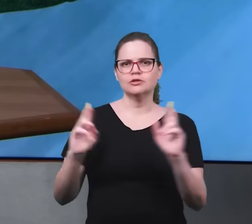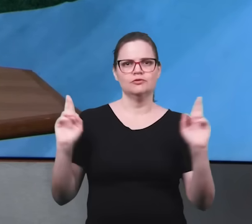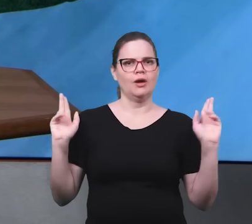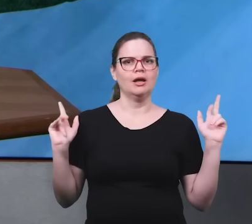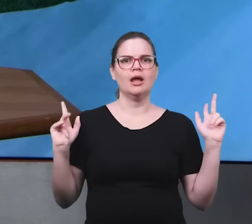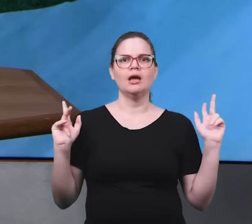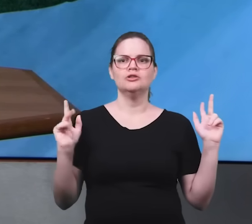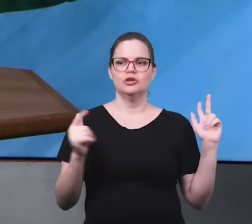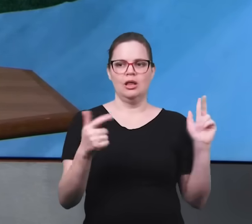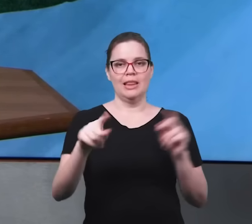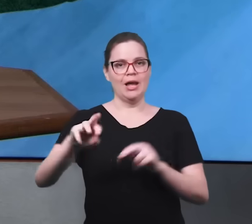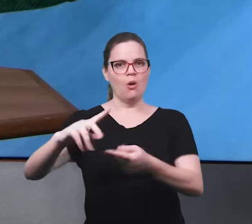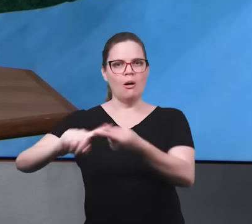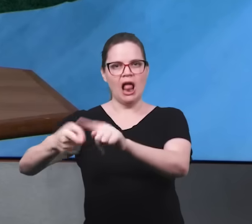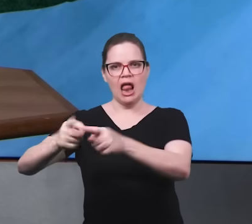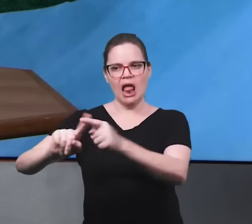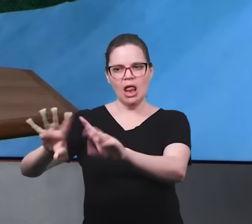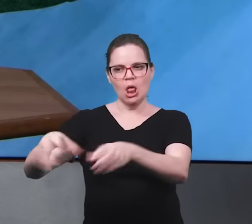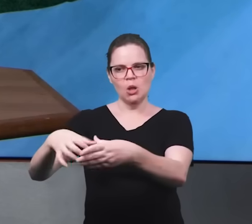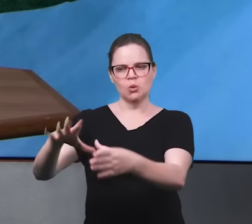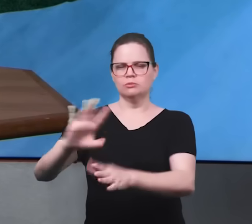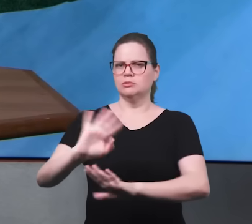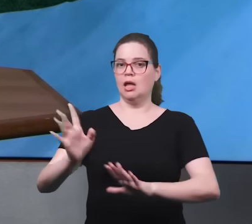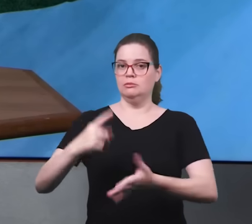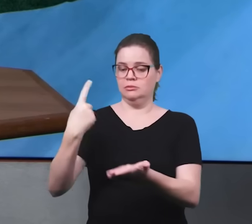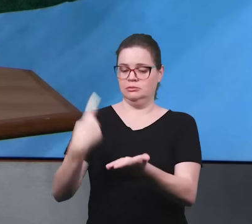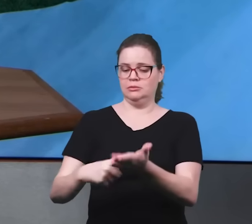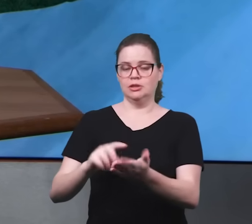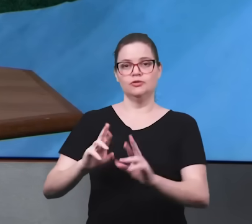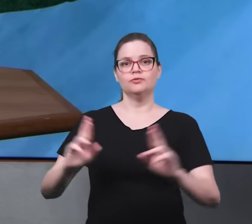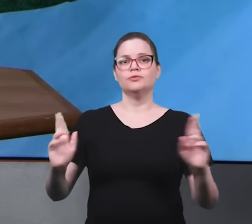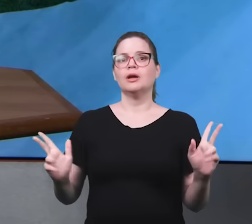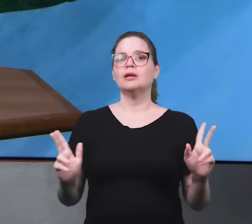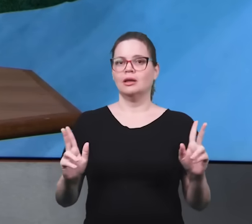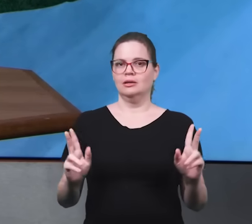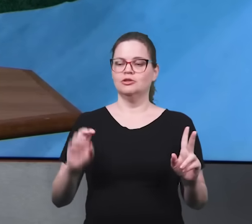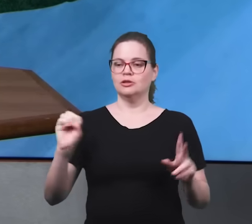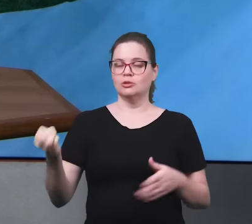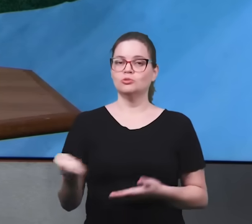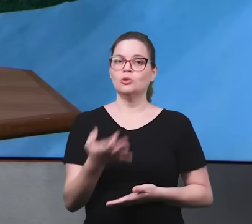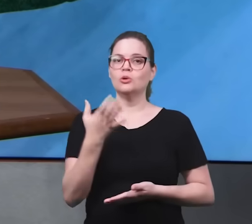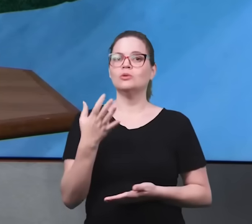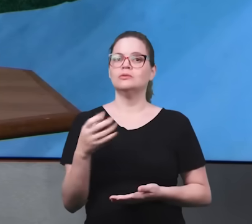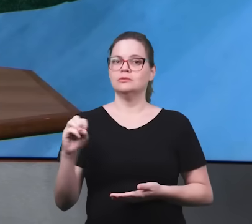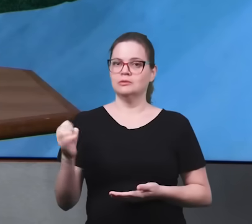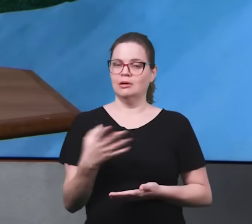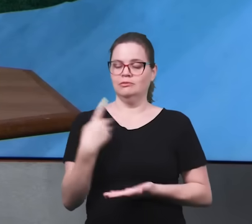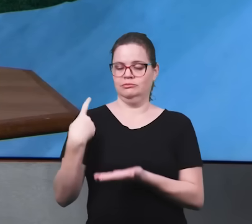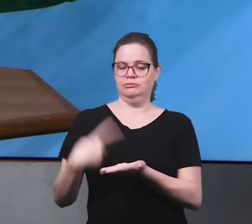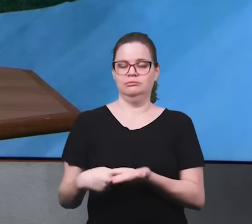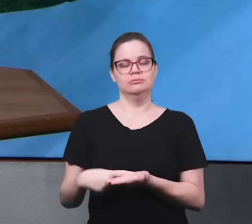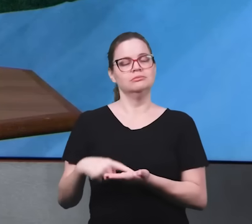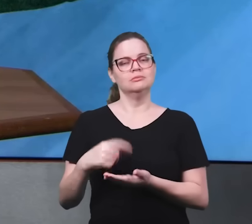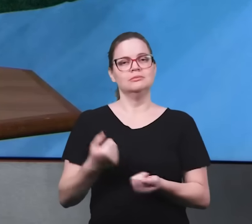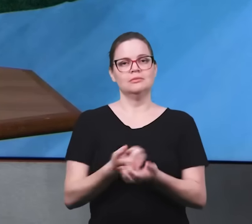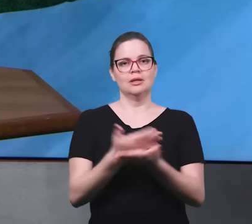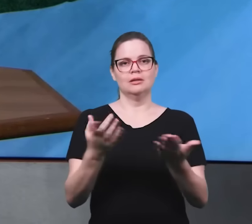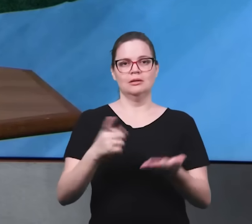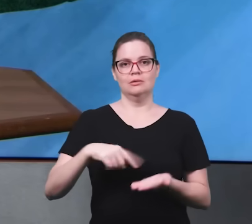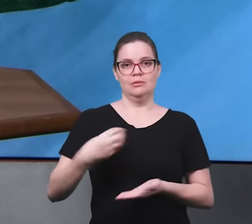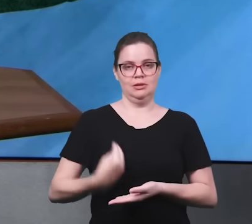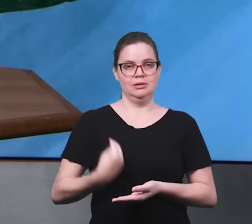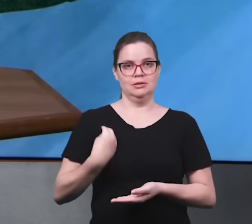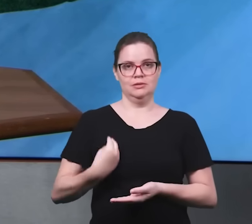diferente de qualquer um que tenha sido feito no Velho Testamento. Fizeram um novo concerto. E isso trouxe